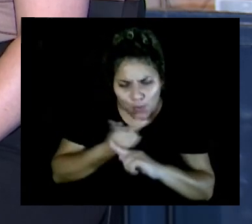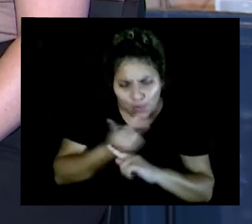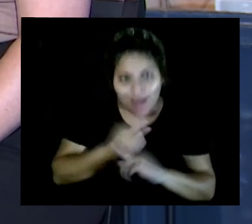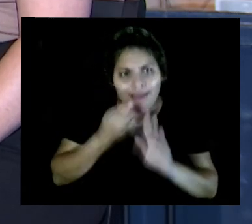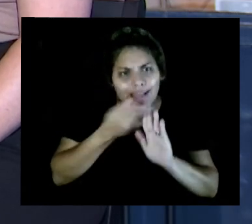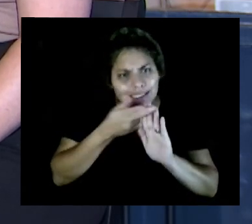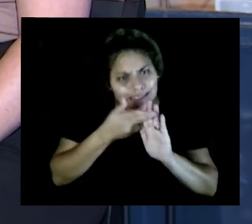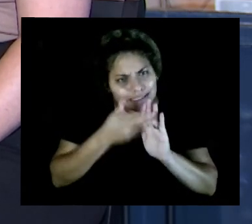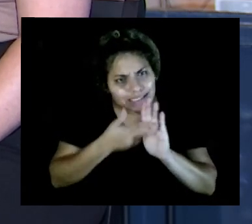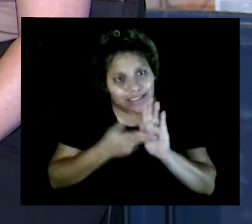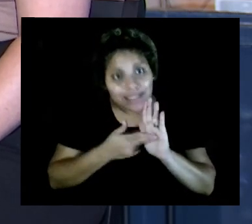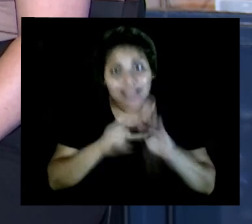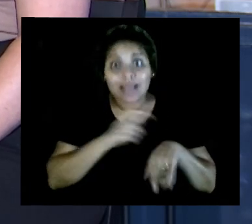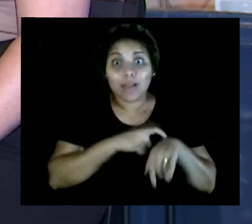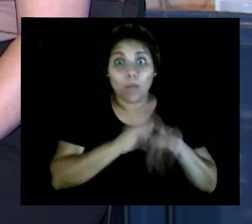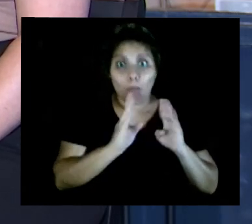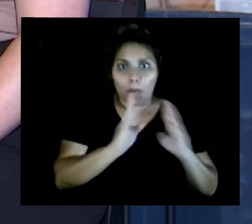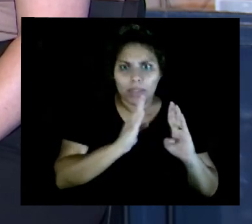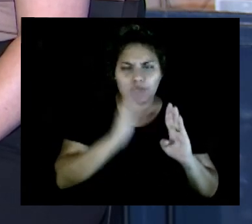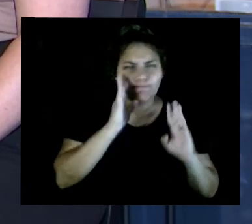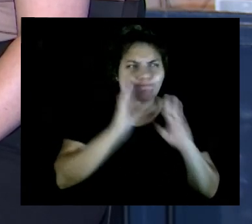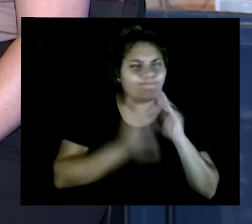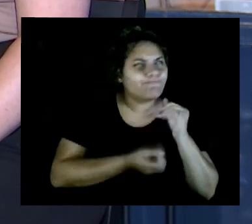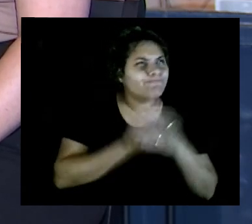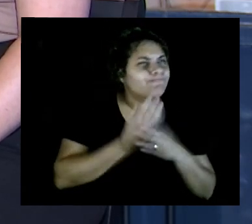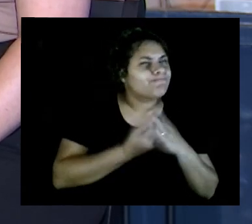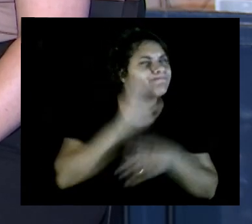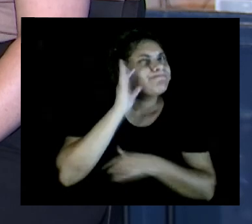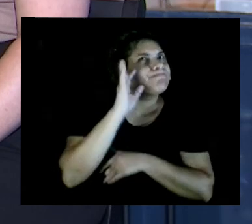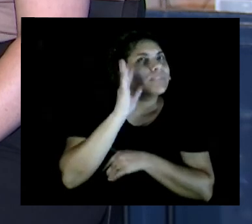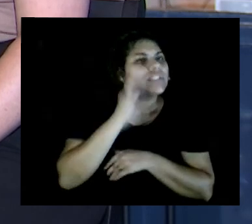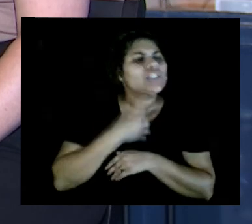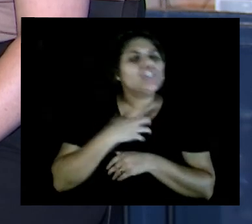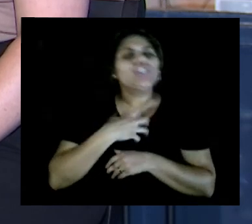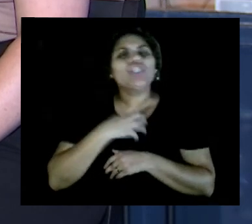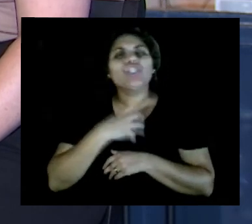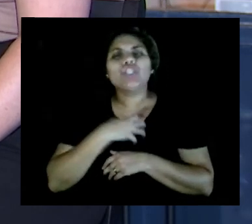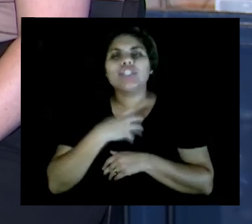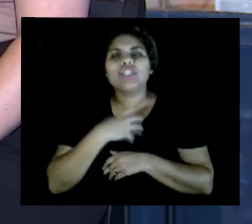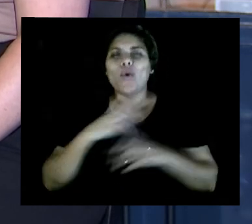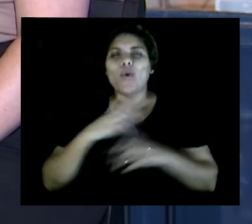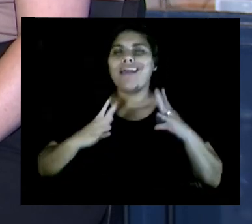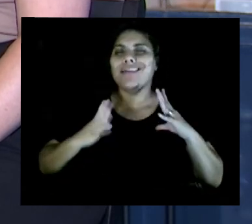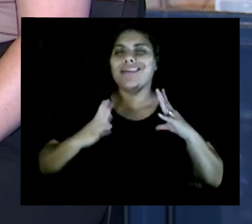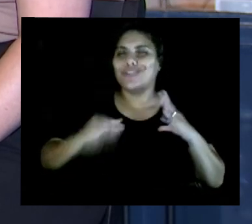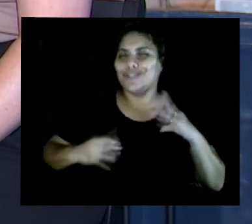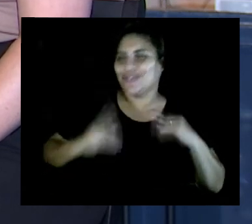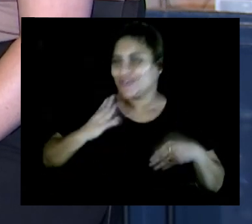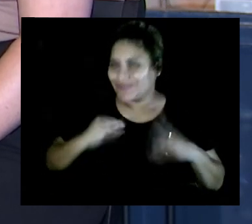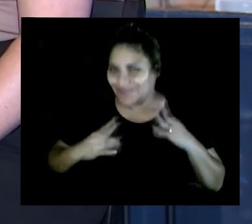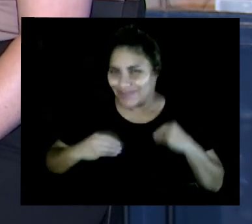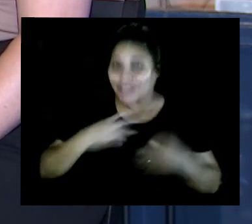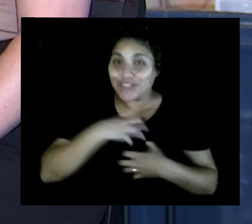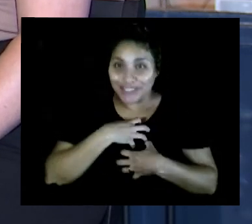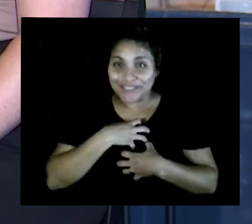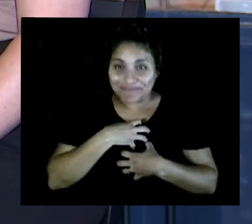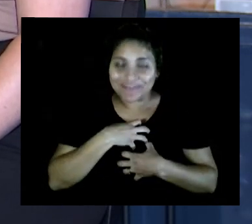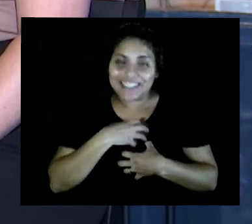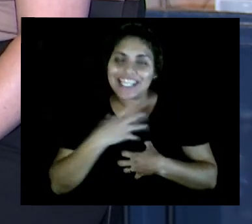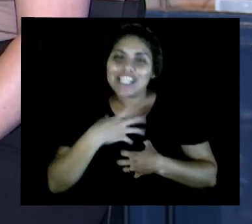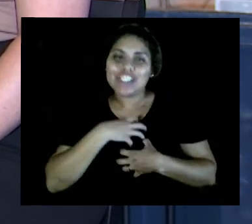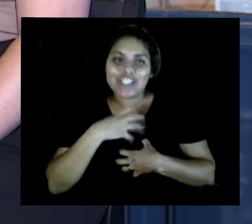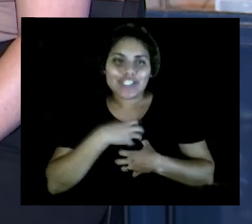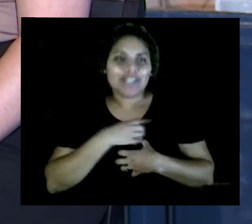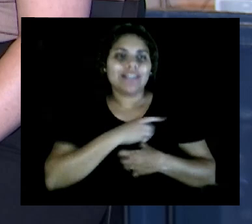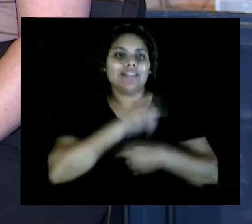estruturar a receita ali desde o momento que ele idealiza qual é o estilo de cerveja que ele quer produzir, enquadrar ela dentro